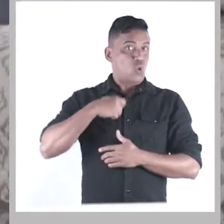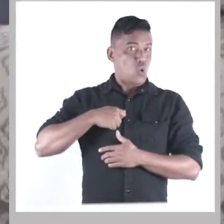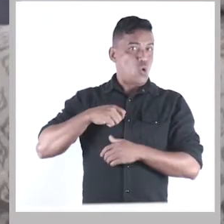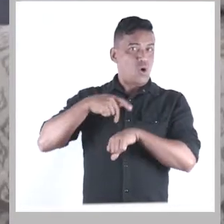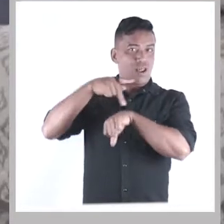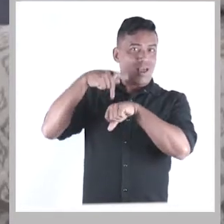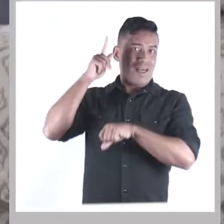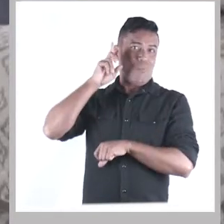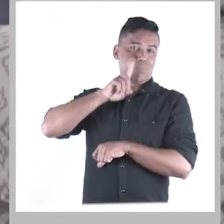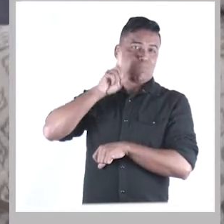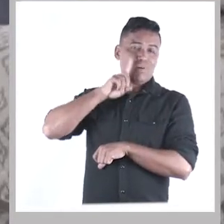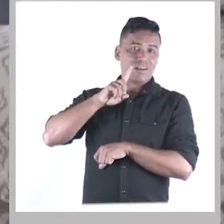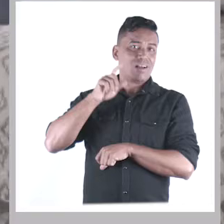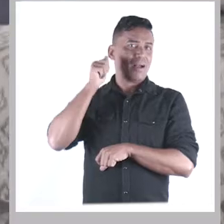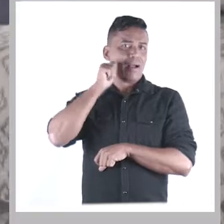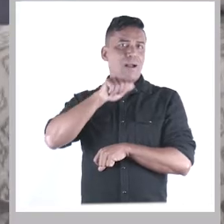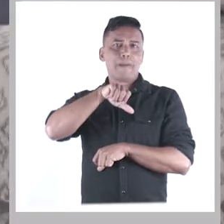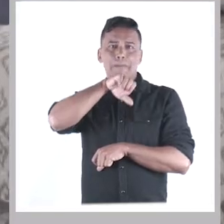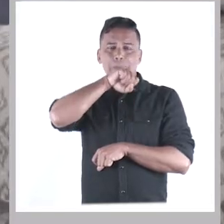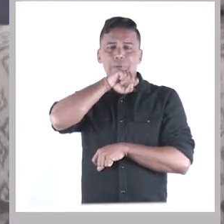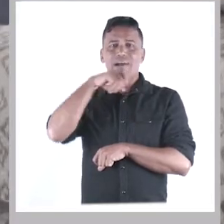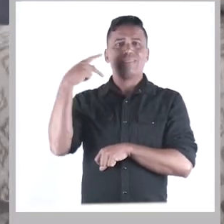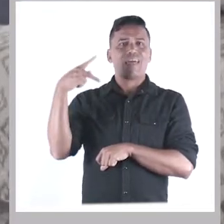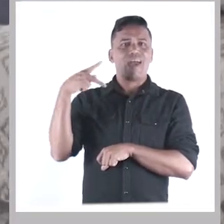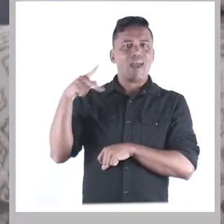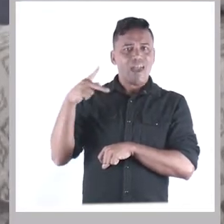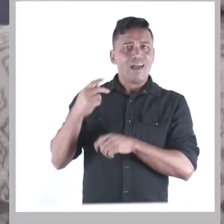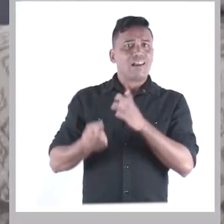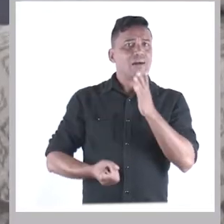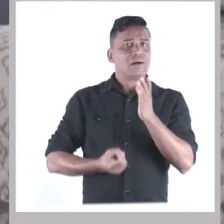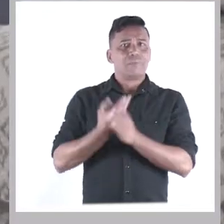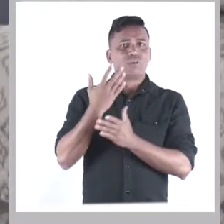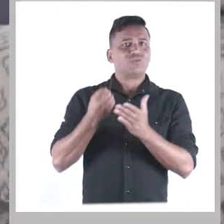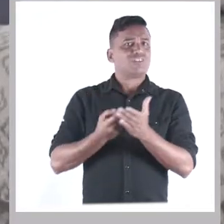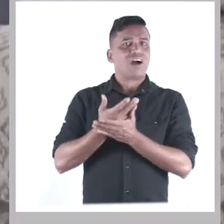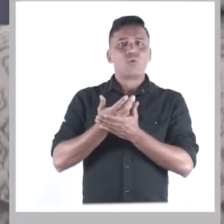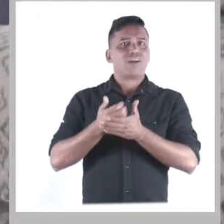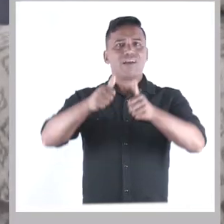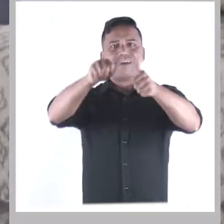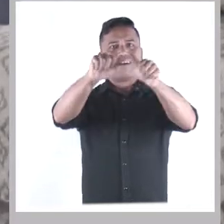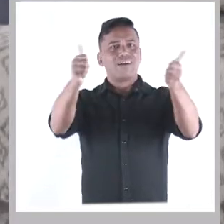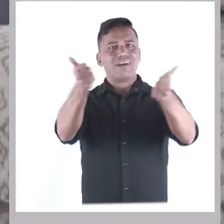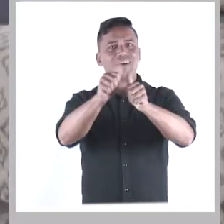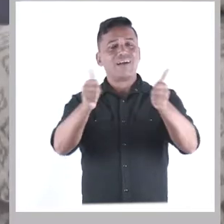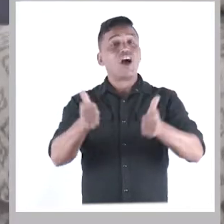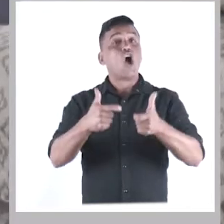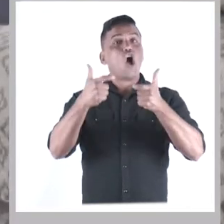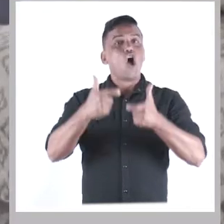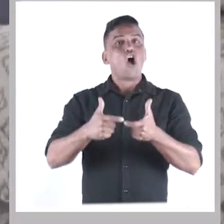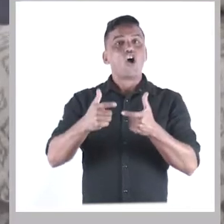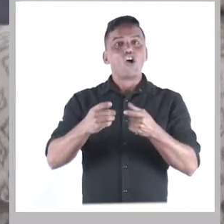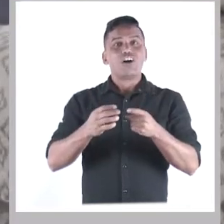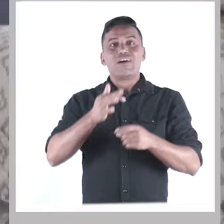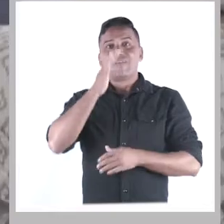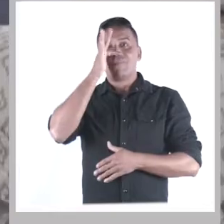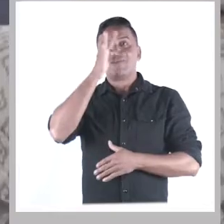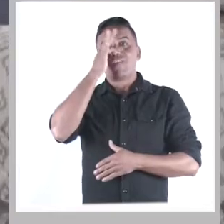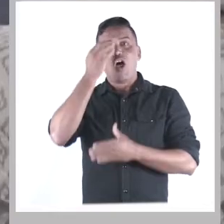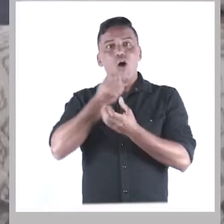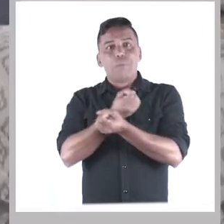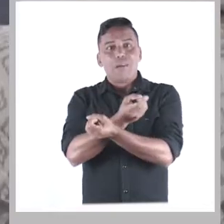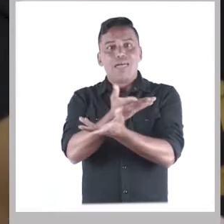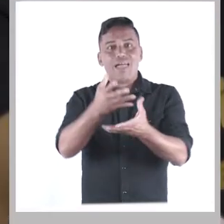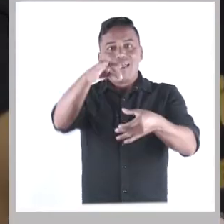dela, o aspecto plástico da vida, a questão estética, né? A mãe dela exercitava ali na produção daquele